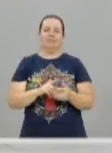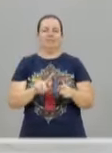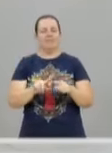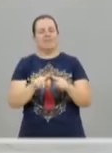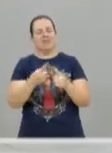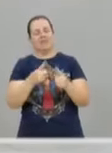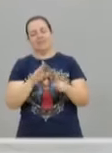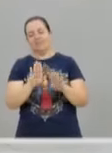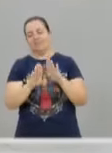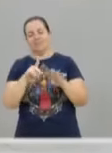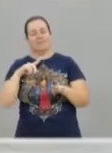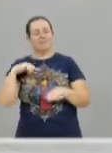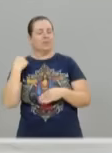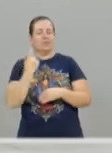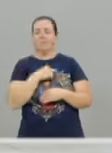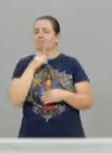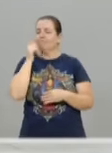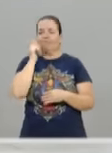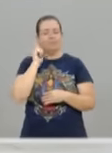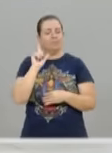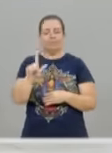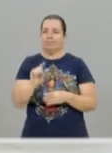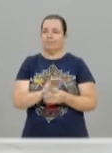consigo Vai